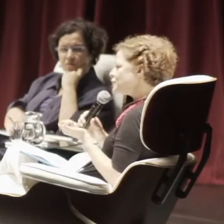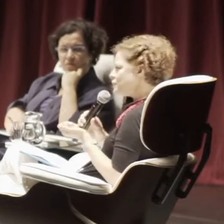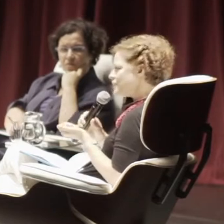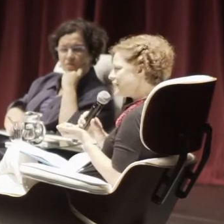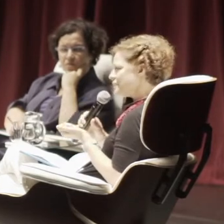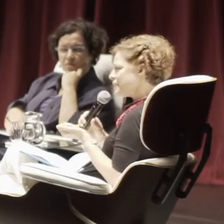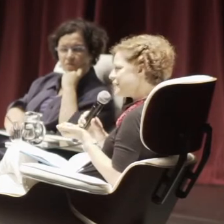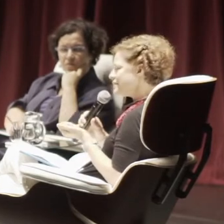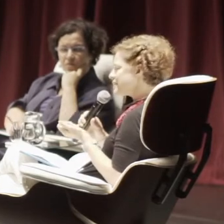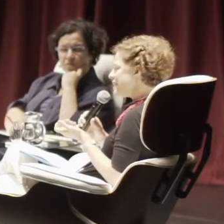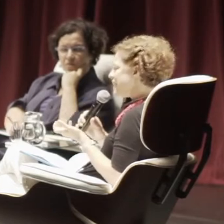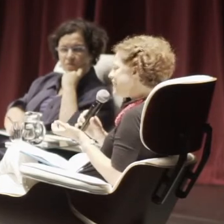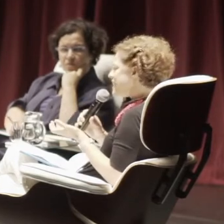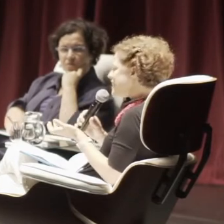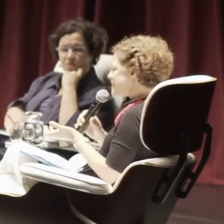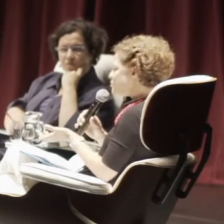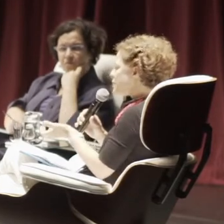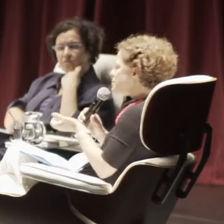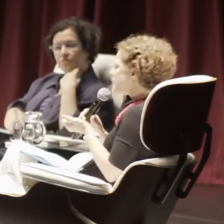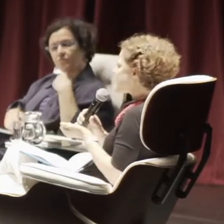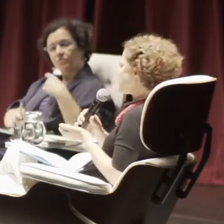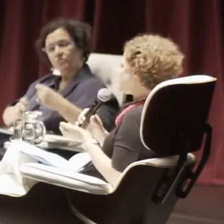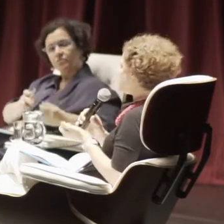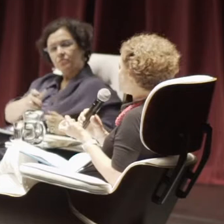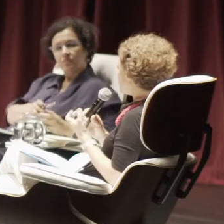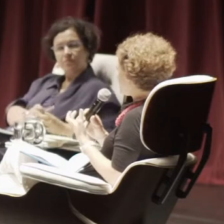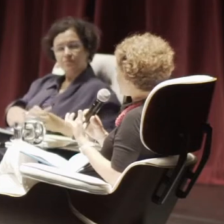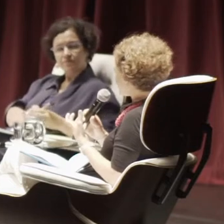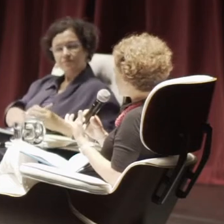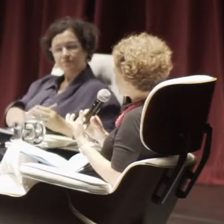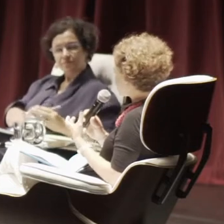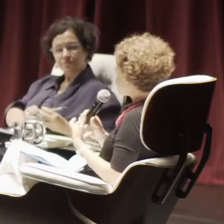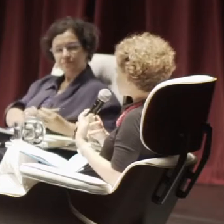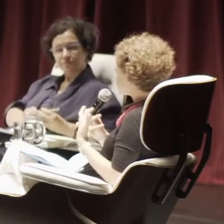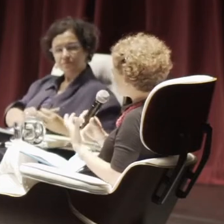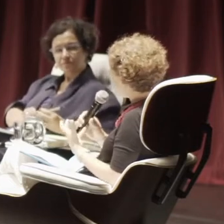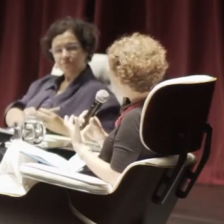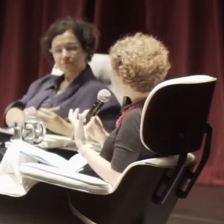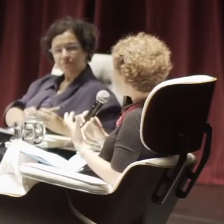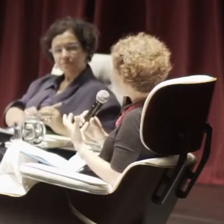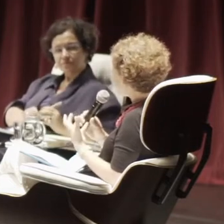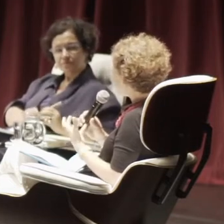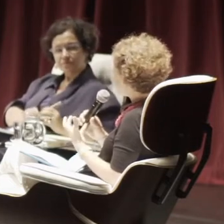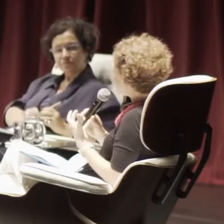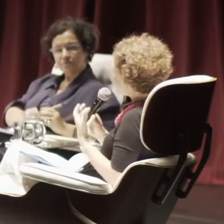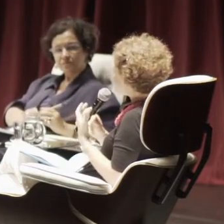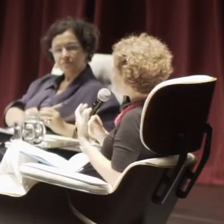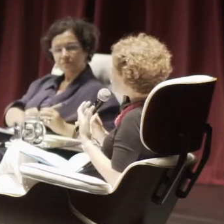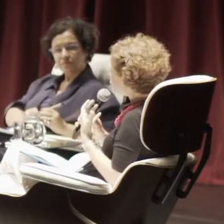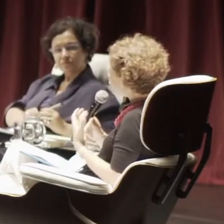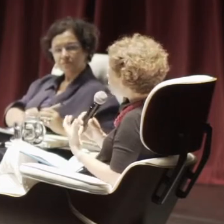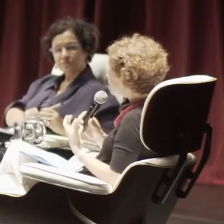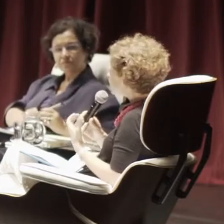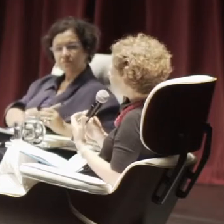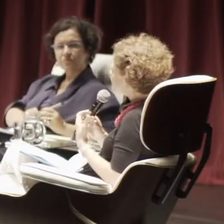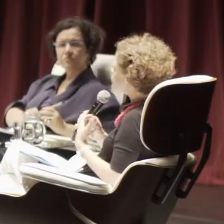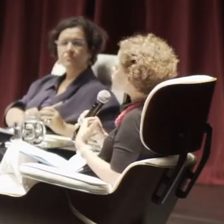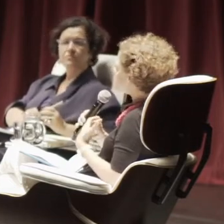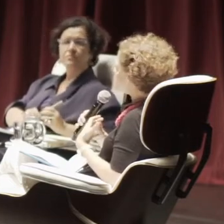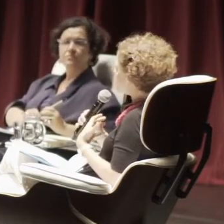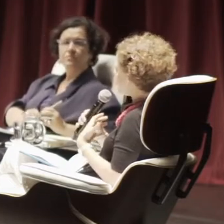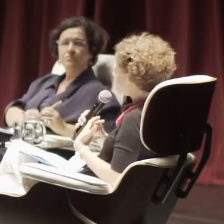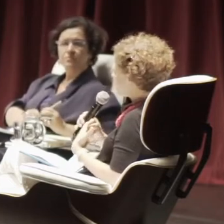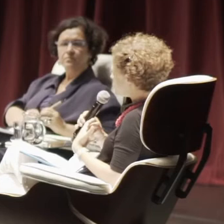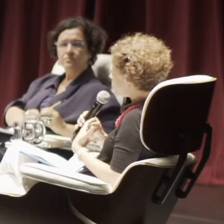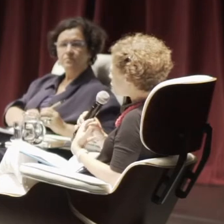sente como significado, mesmo que ele não decodifique as palavras. E essa primeira relação com a linguagem emotiva e musical, ela